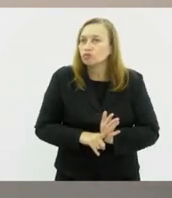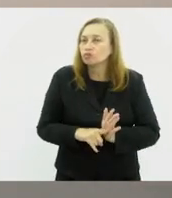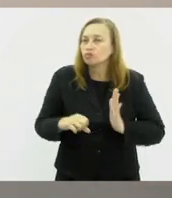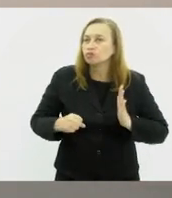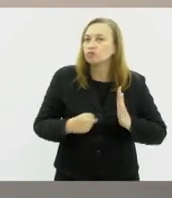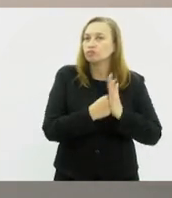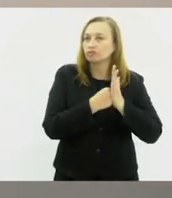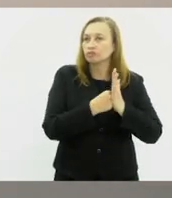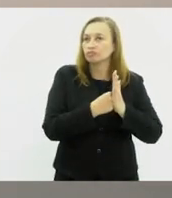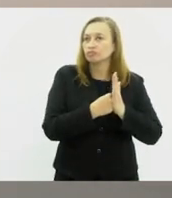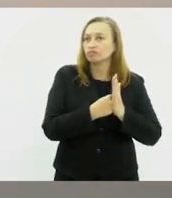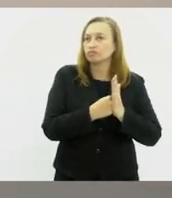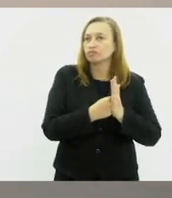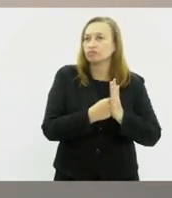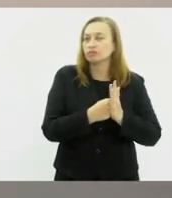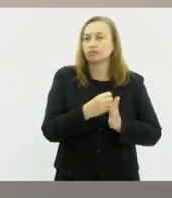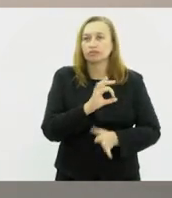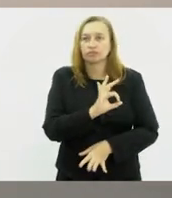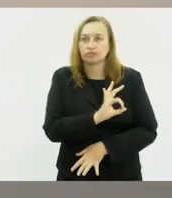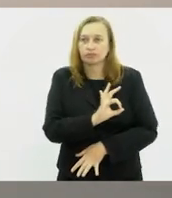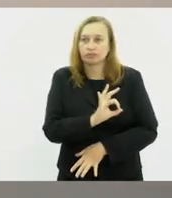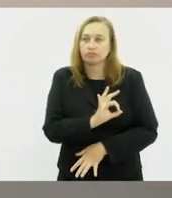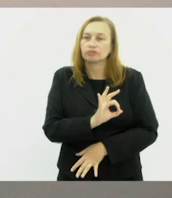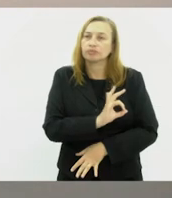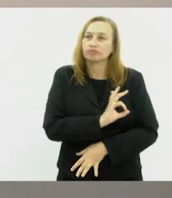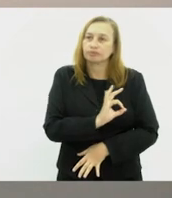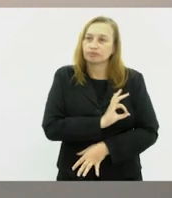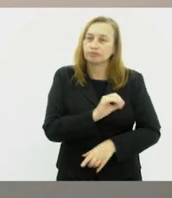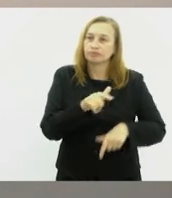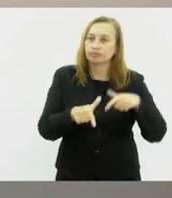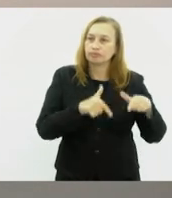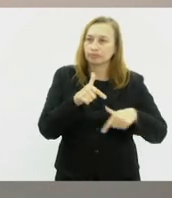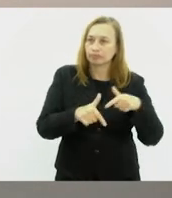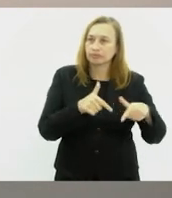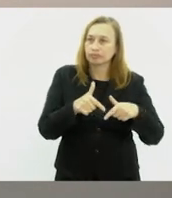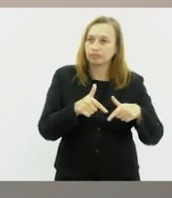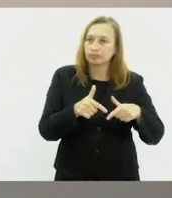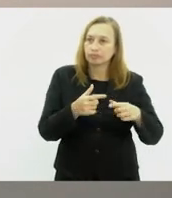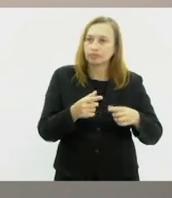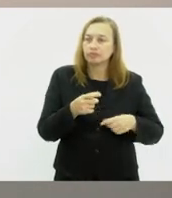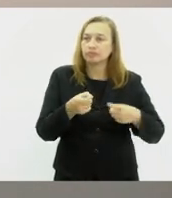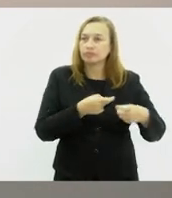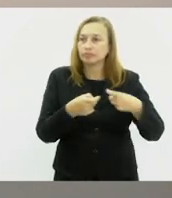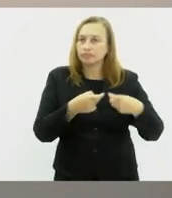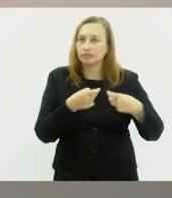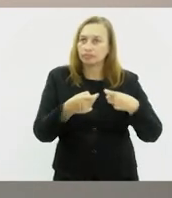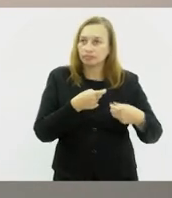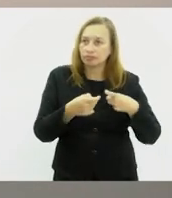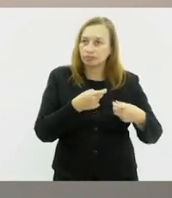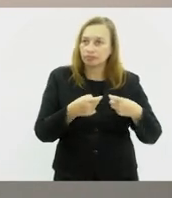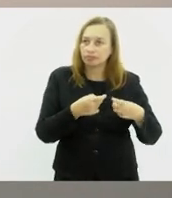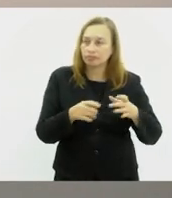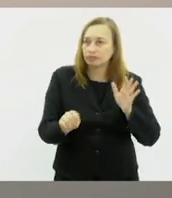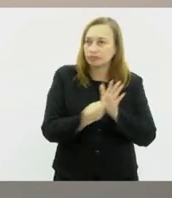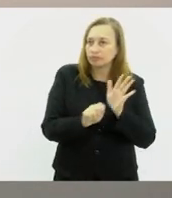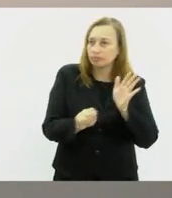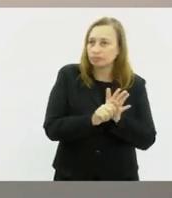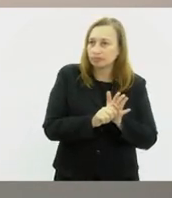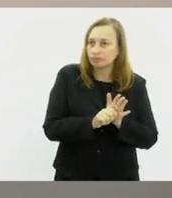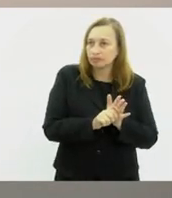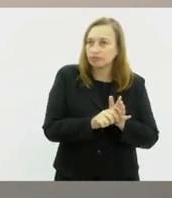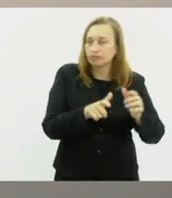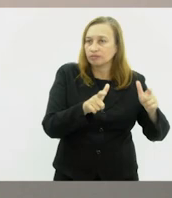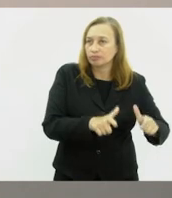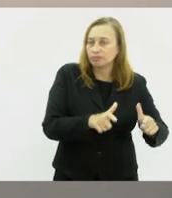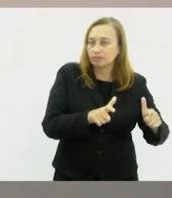impacto das operações policiais justificadas pelo combate a guerras drogas eh em territórios com e sem